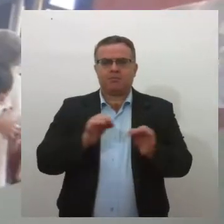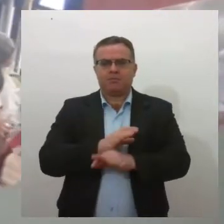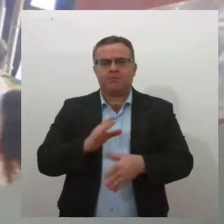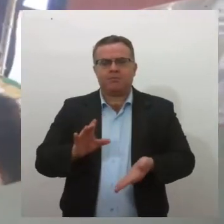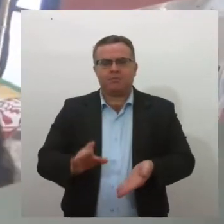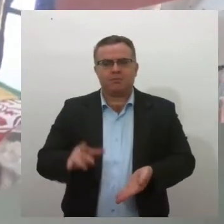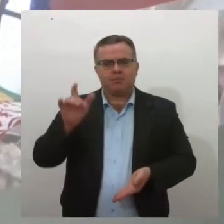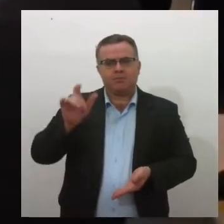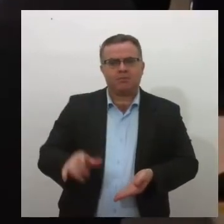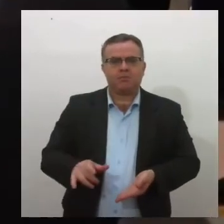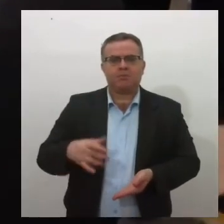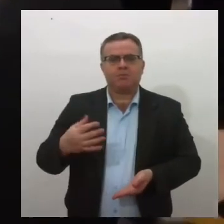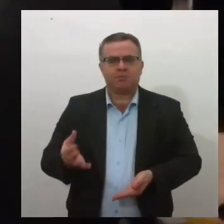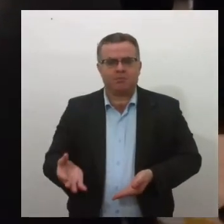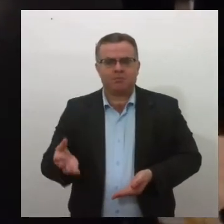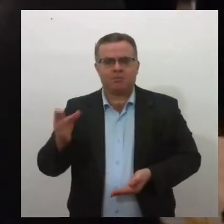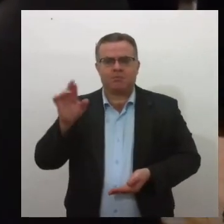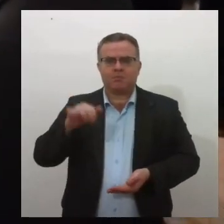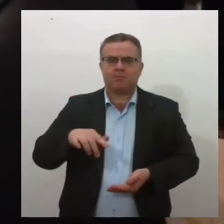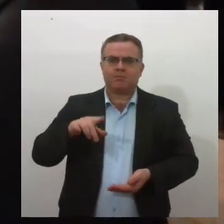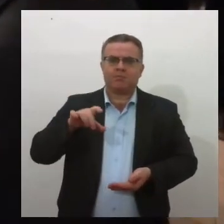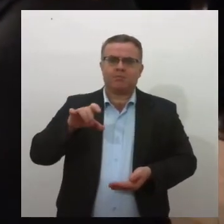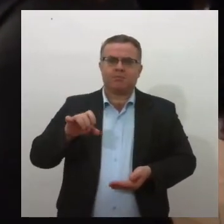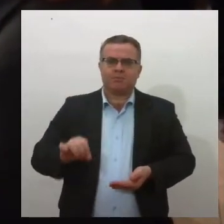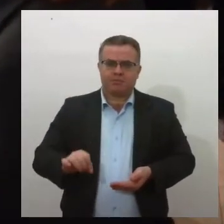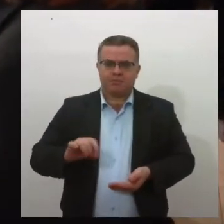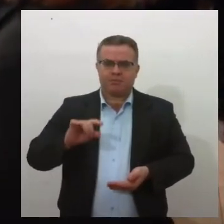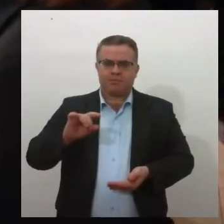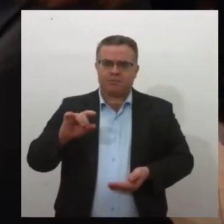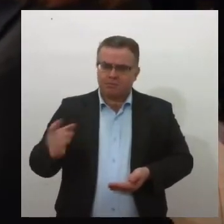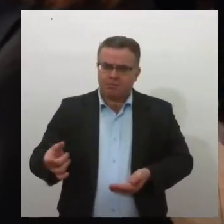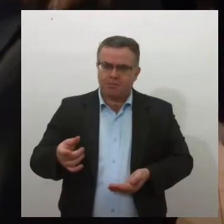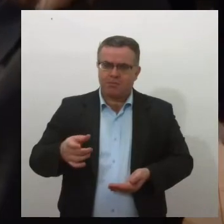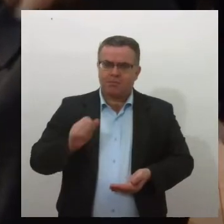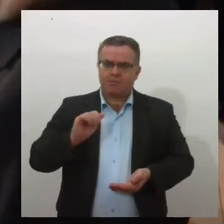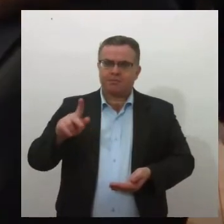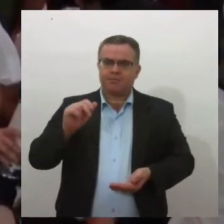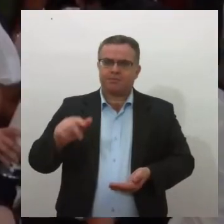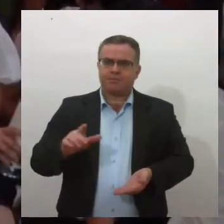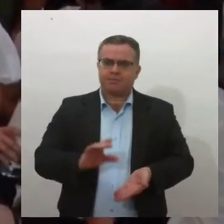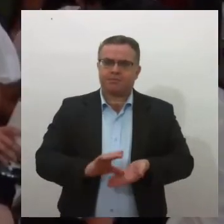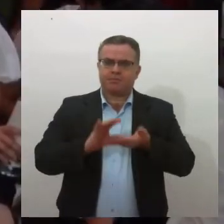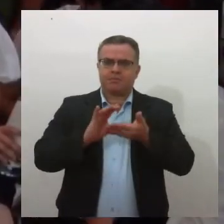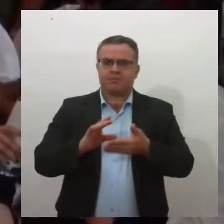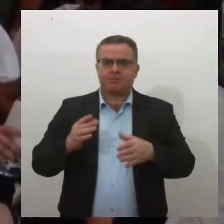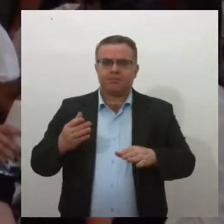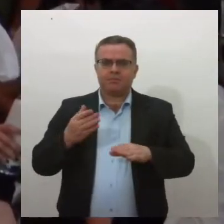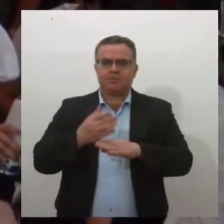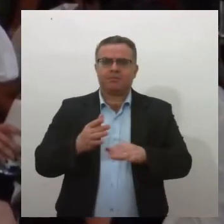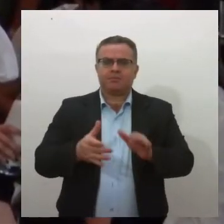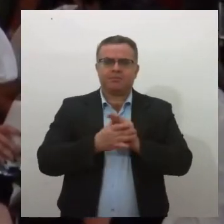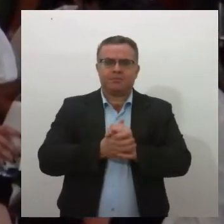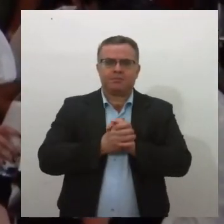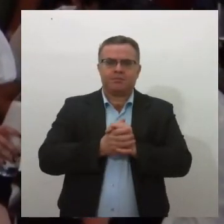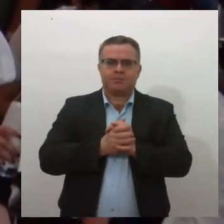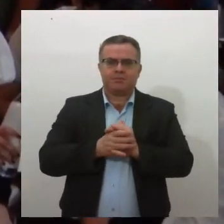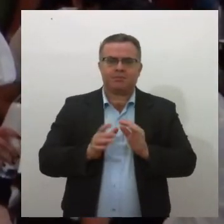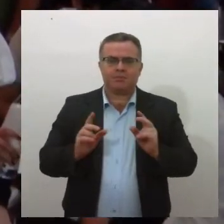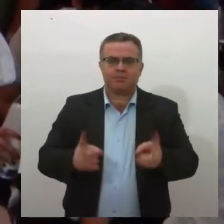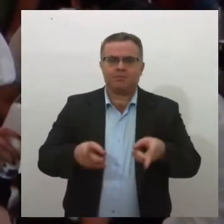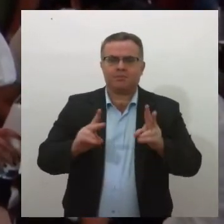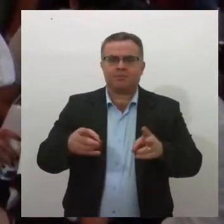conselheiro aposentado do Tribunal de Contas recebeu mais homenagens. É um orgulho muito grande de ser filho de Reinaldo